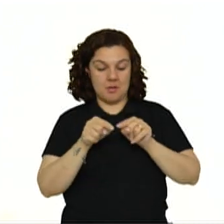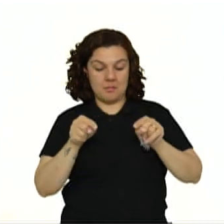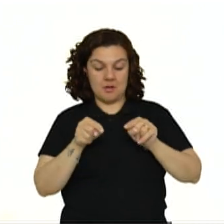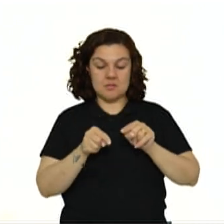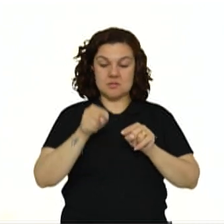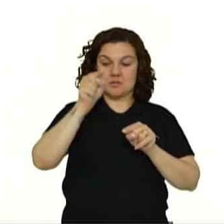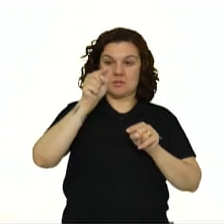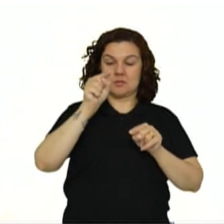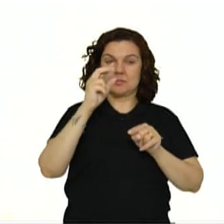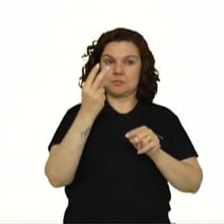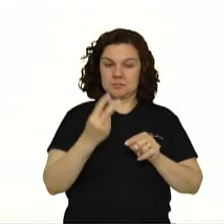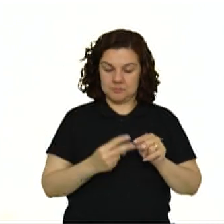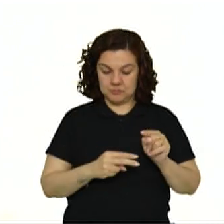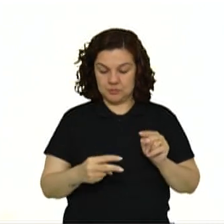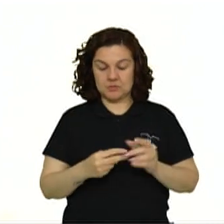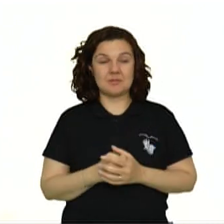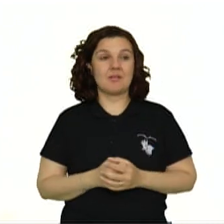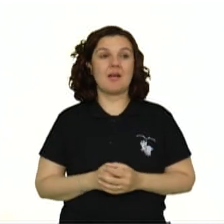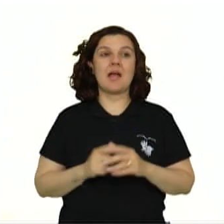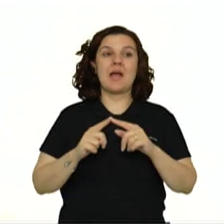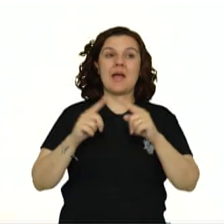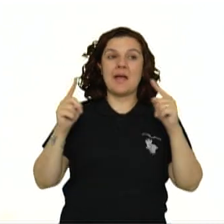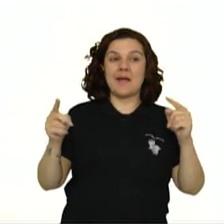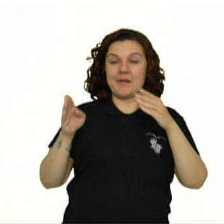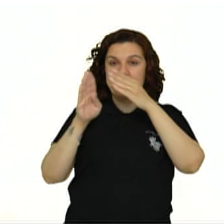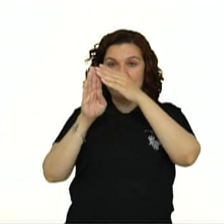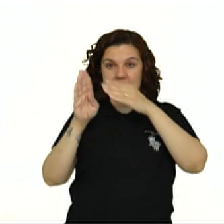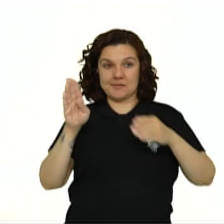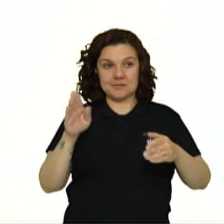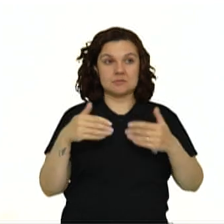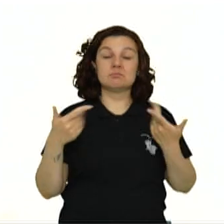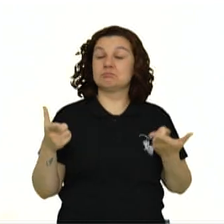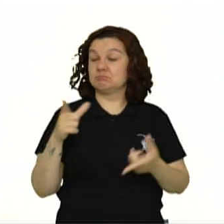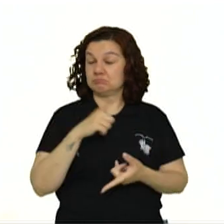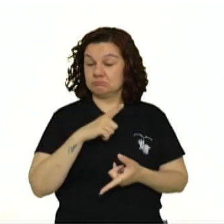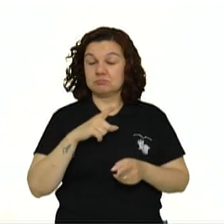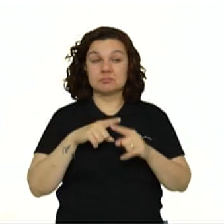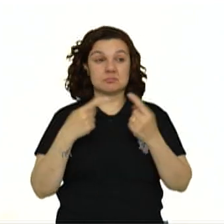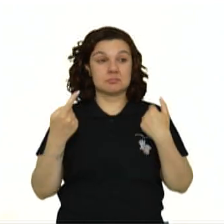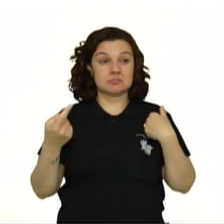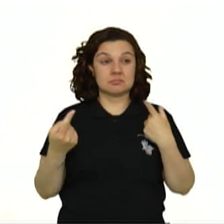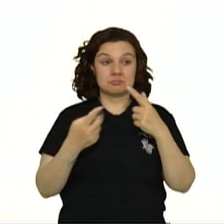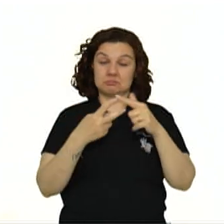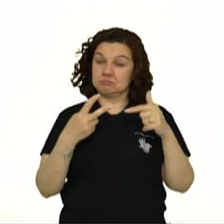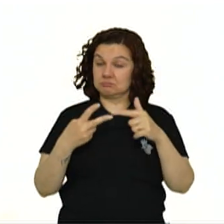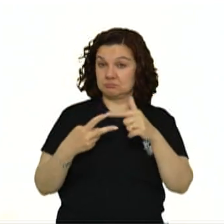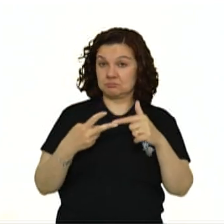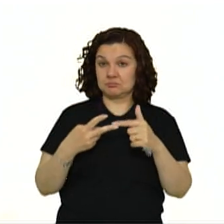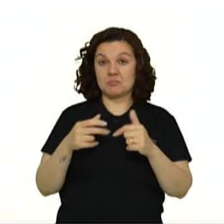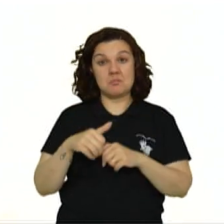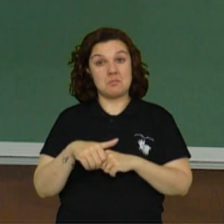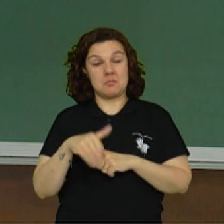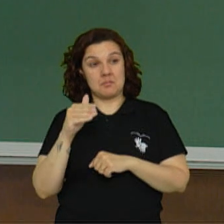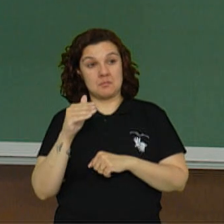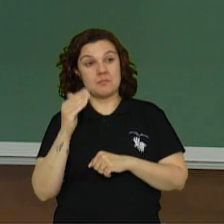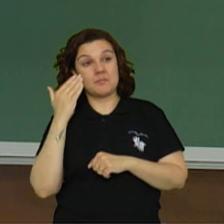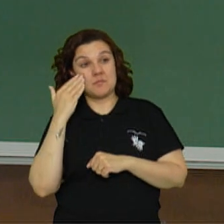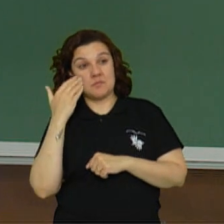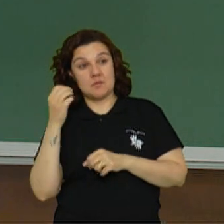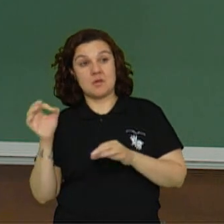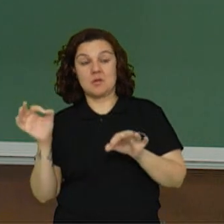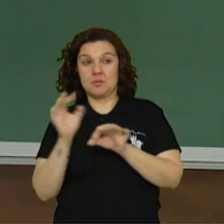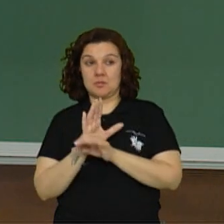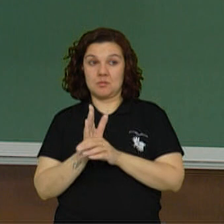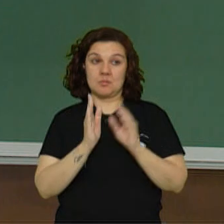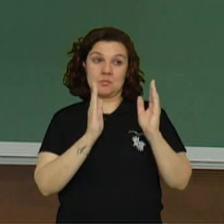altura sobre 2. Ah, mas o triângulo equilátero tem a fórmula própria dele. Tem, daí você tem que pensar em duas. Então, ou você sabe uma que resolve